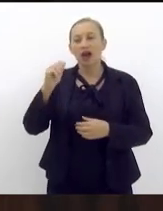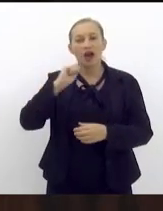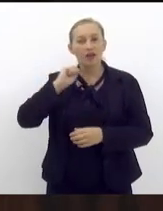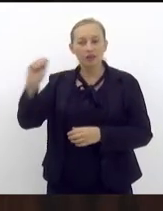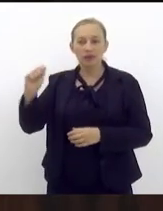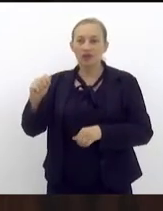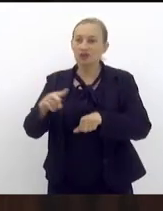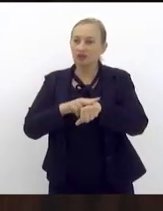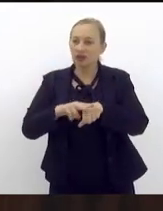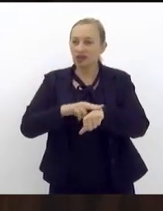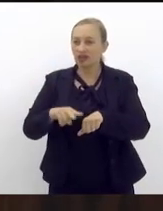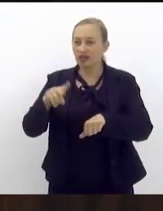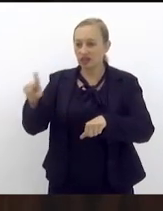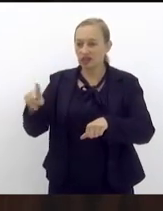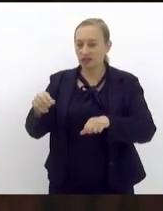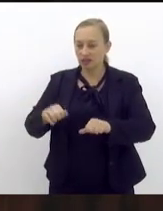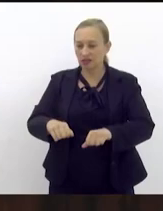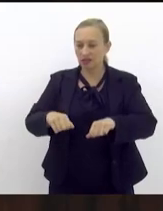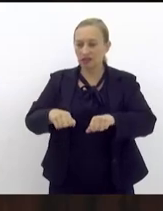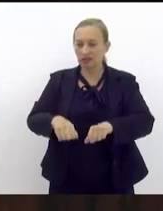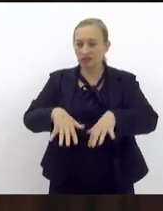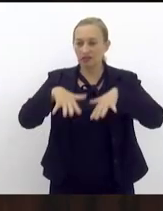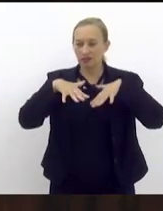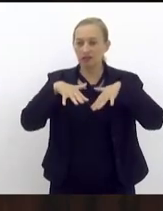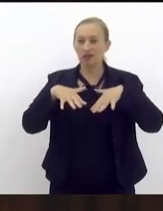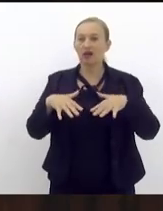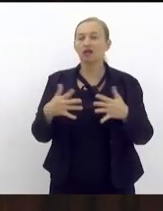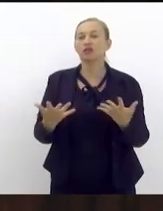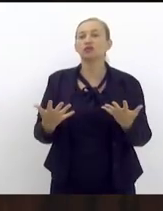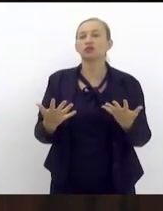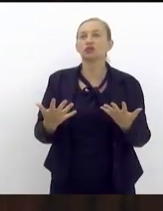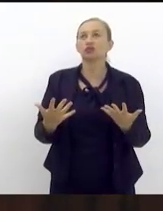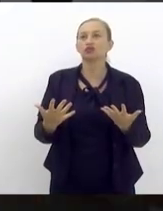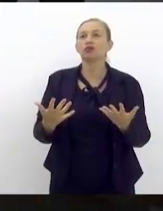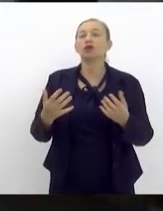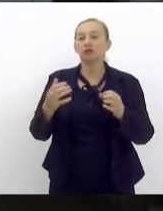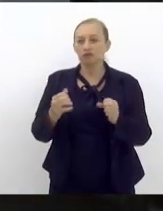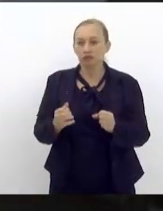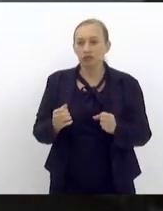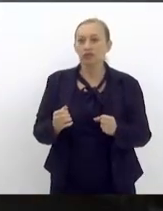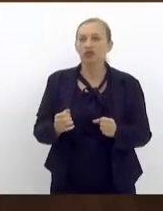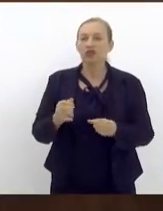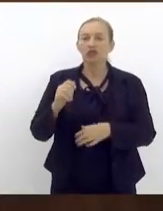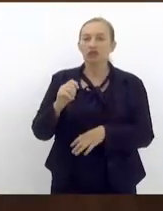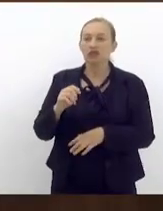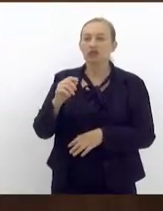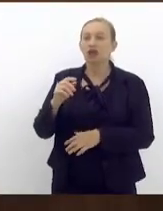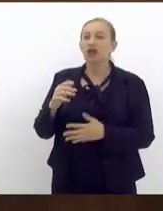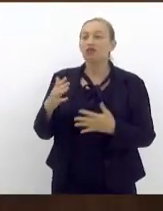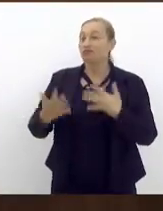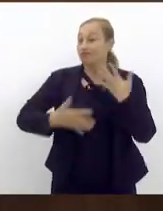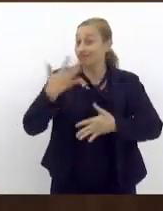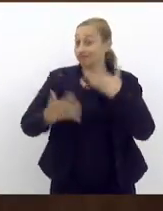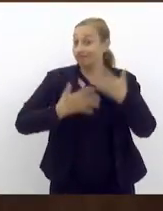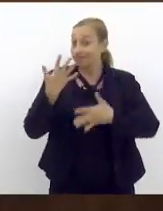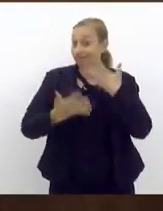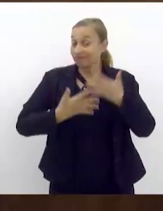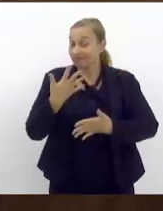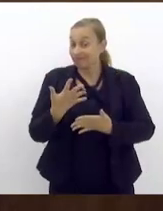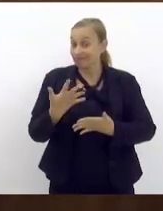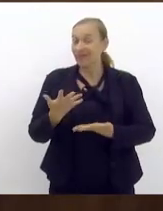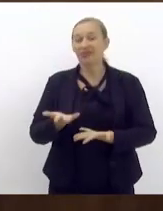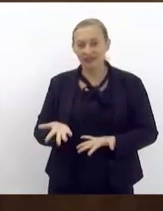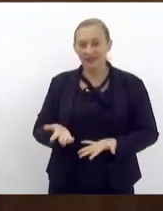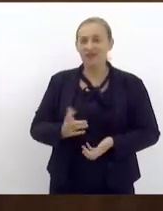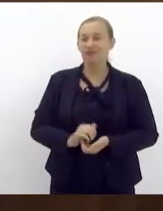lá no palácio Tiradentes concedido pela ordem a deputado Professor Josemar primeiro É uma honra ter